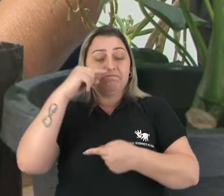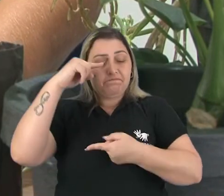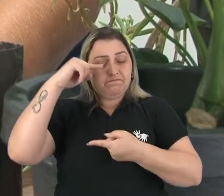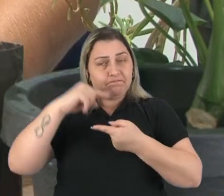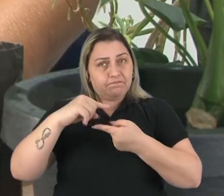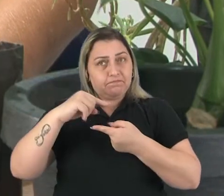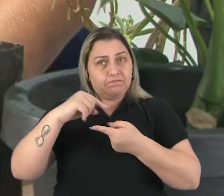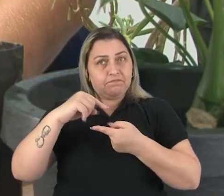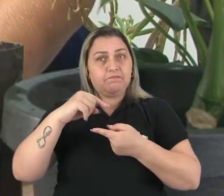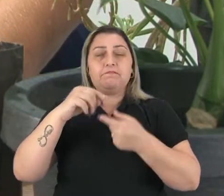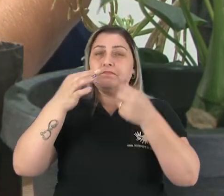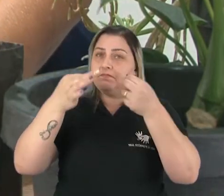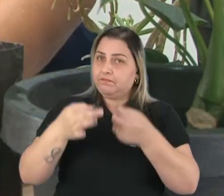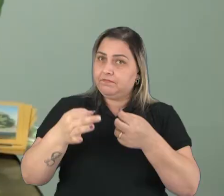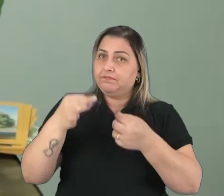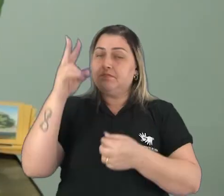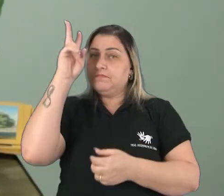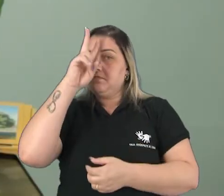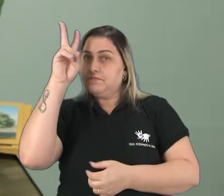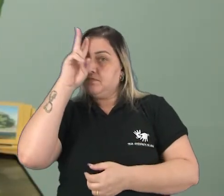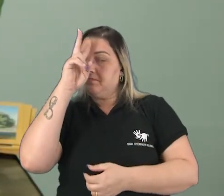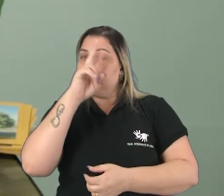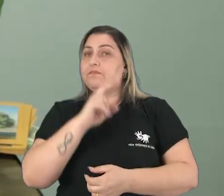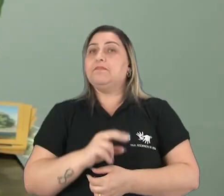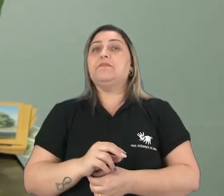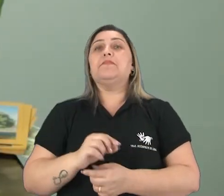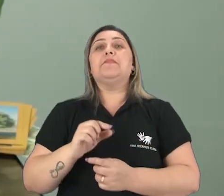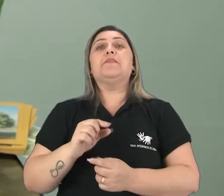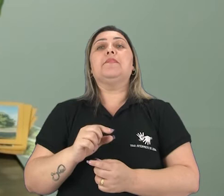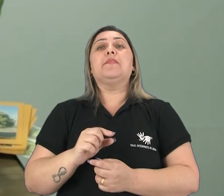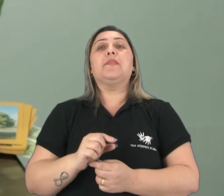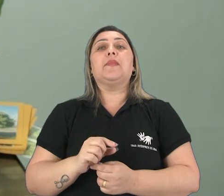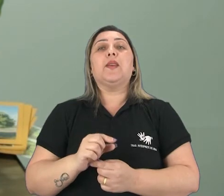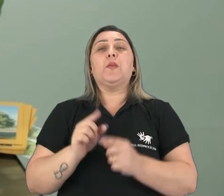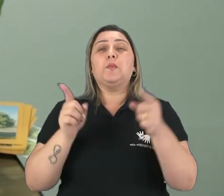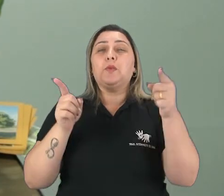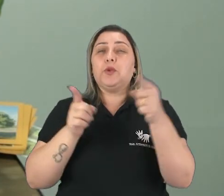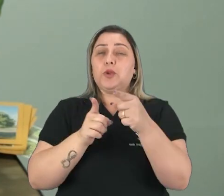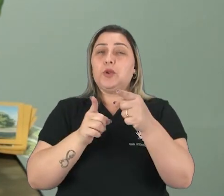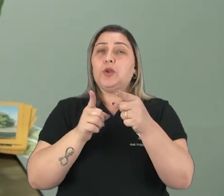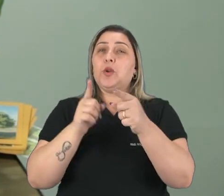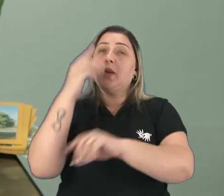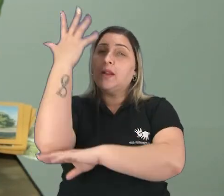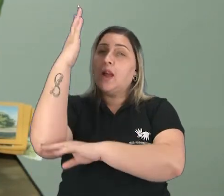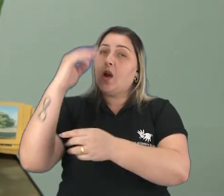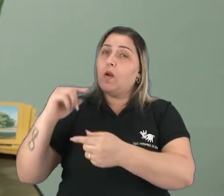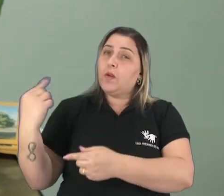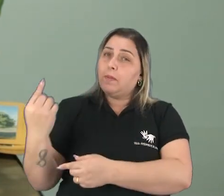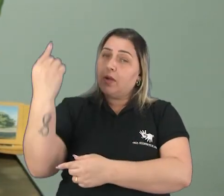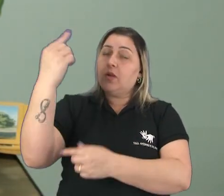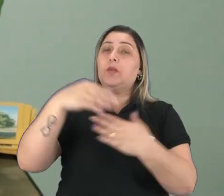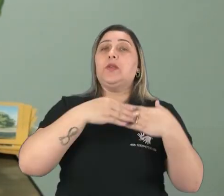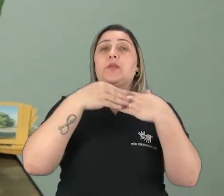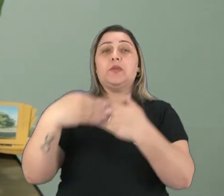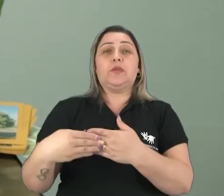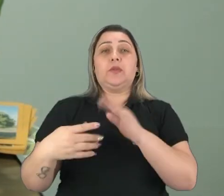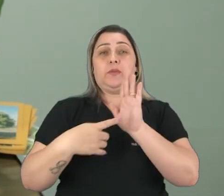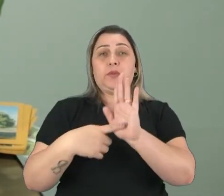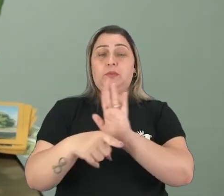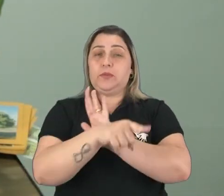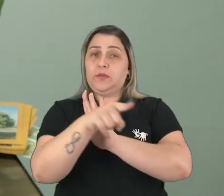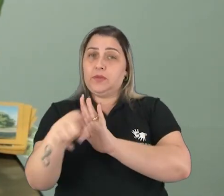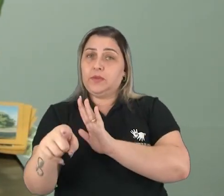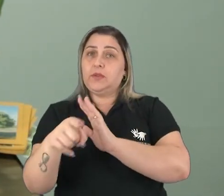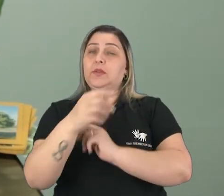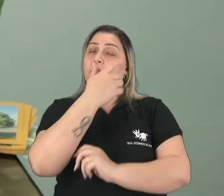muda, certo? Lembrando que eu tirei um galho lá da árvore maior e trouxe aqui com frutinho para